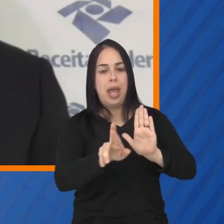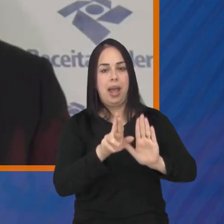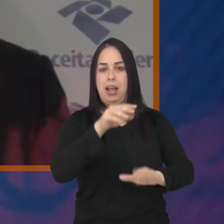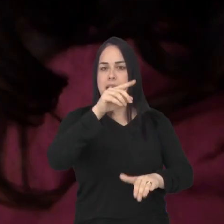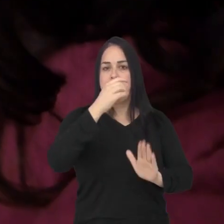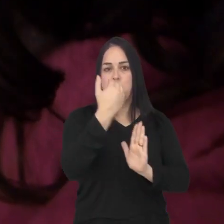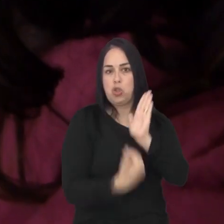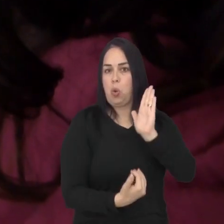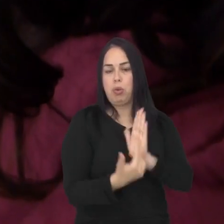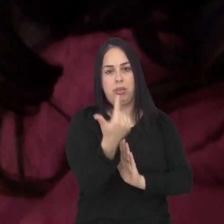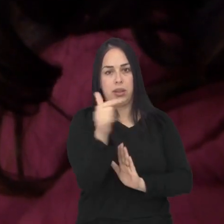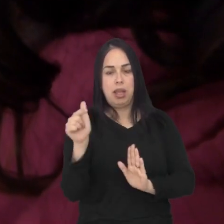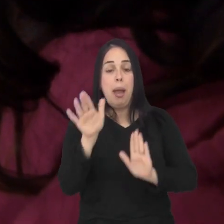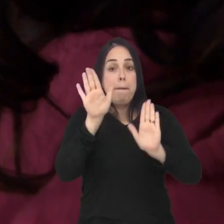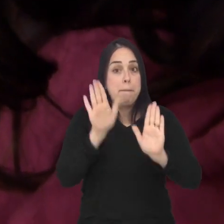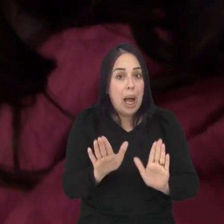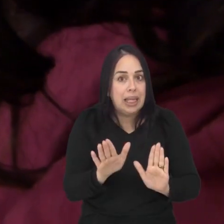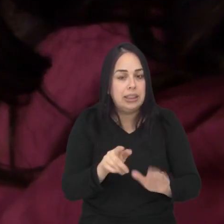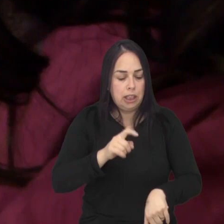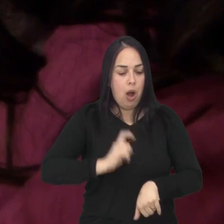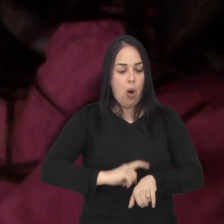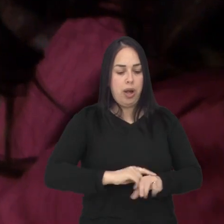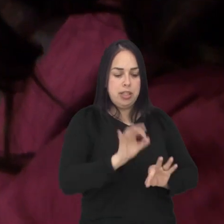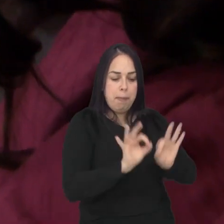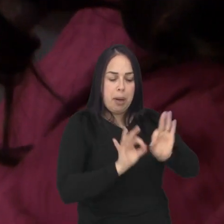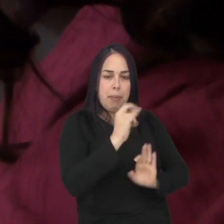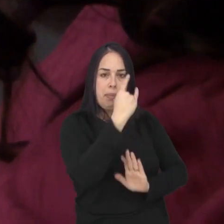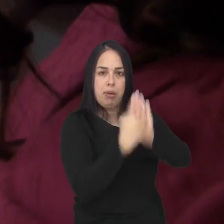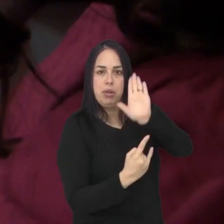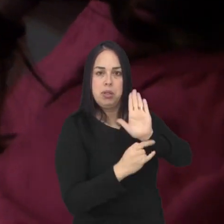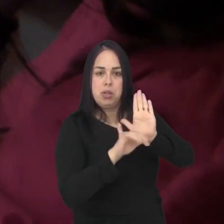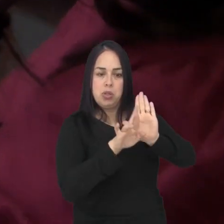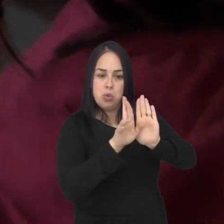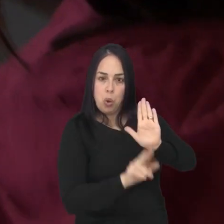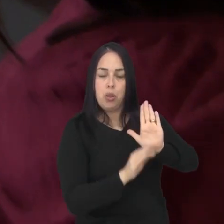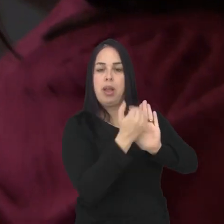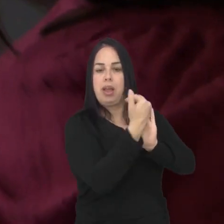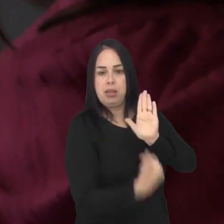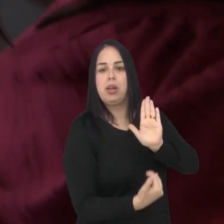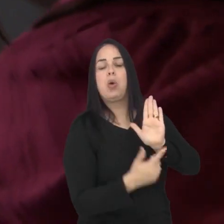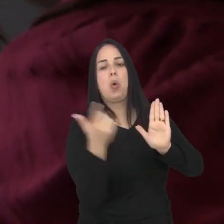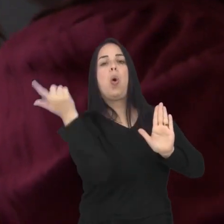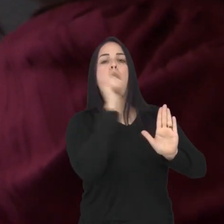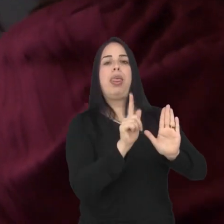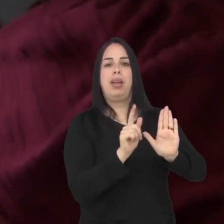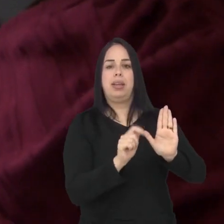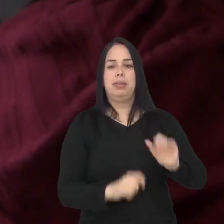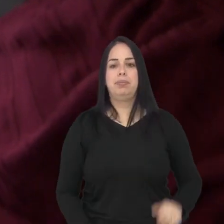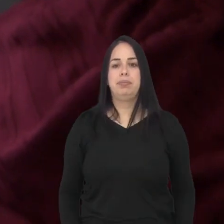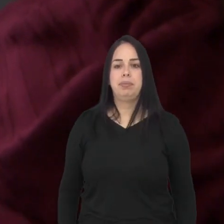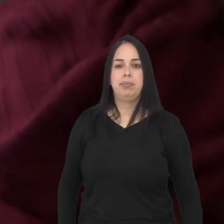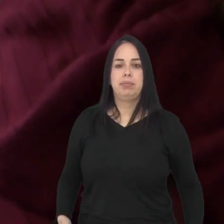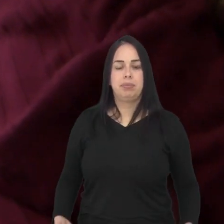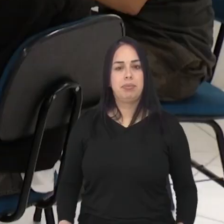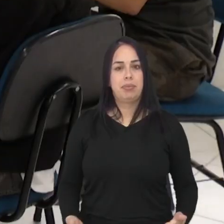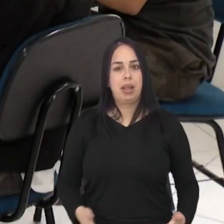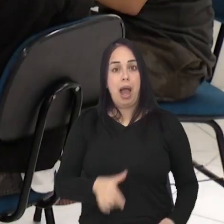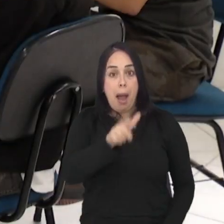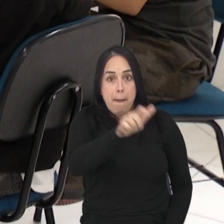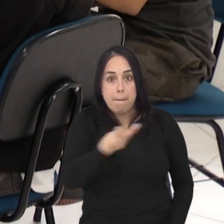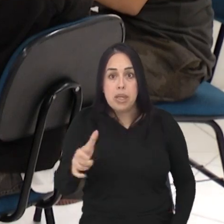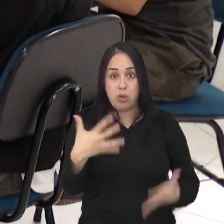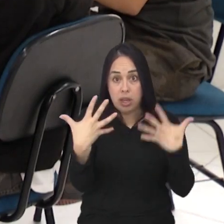de renda. Mas se ele fizer na declaração de imposto de renda, ele consegue abater esse valor e abate o valor de forma integral.